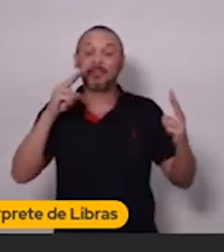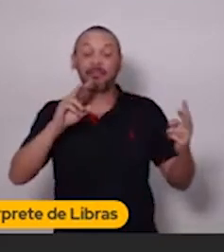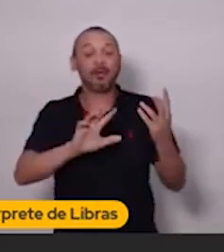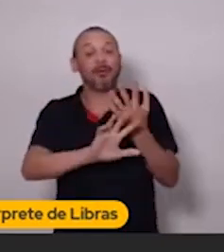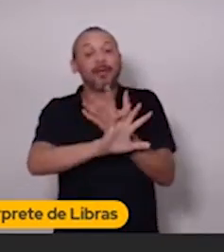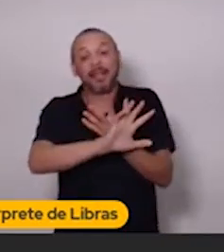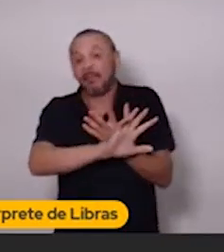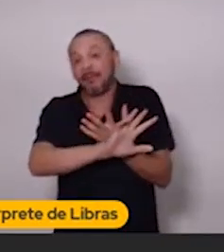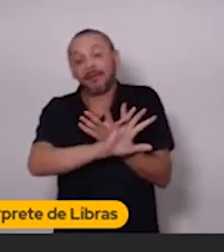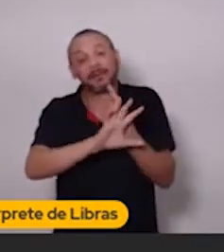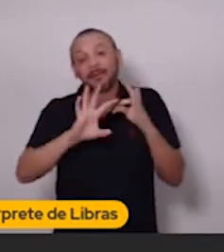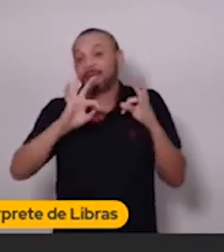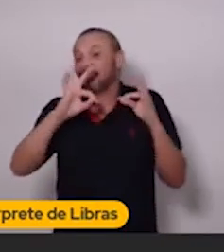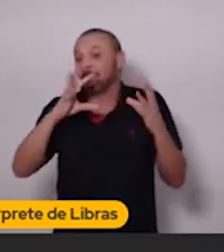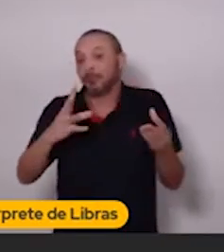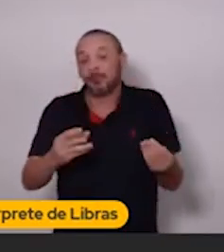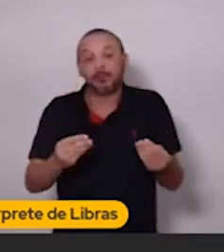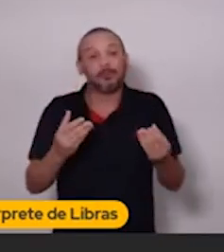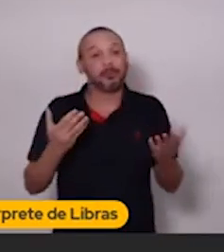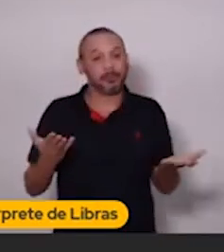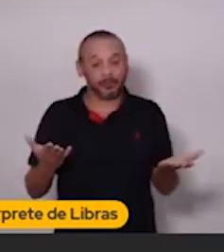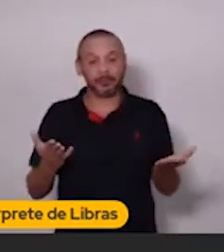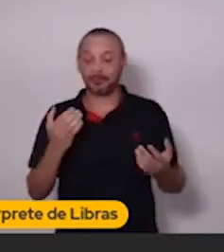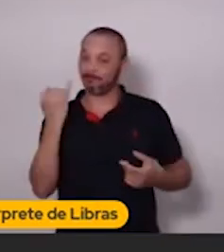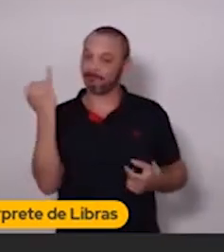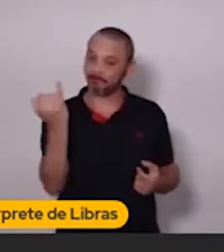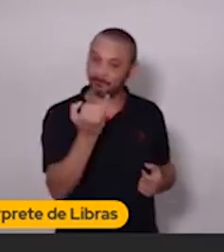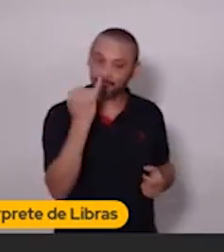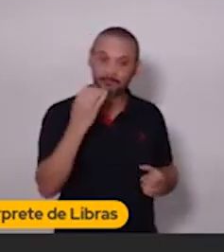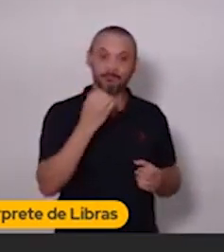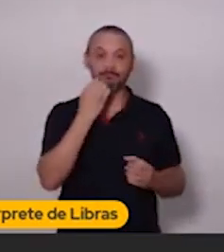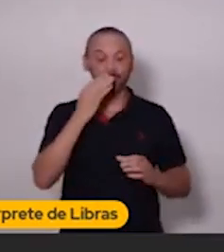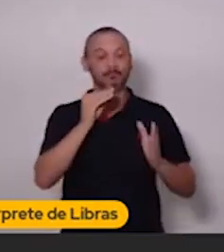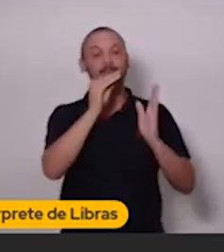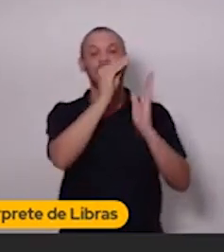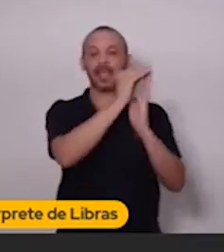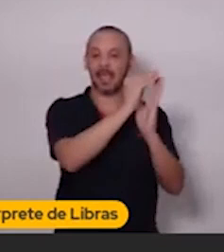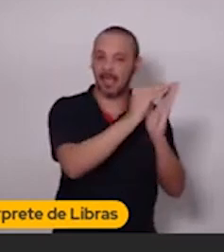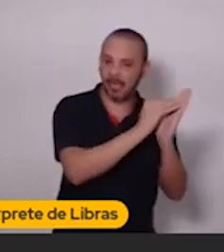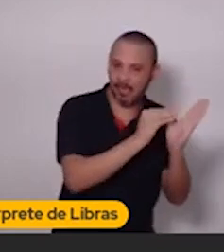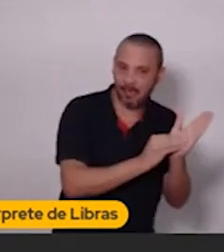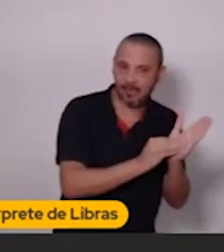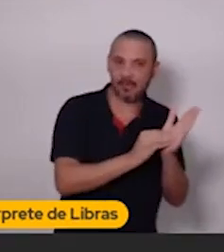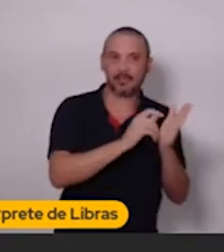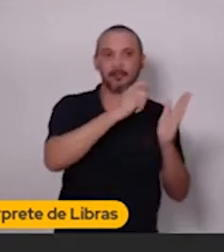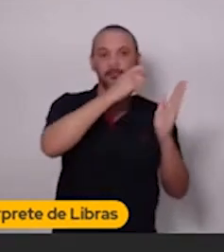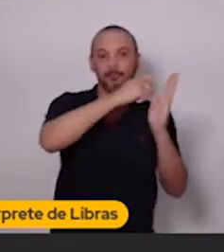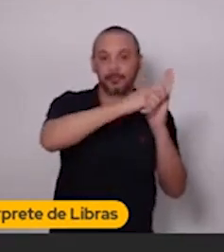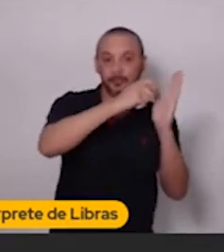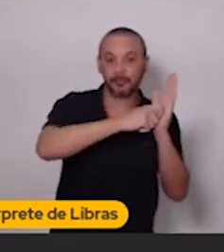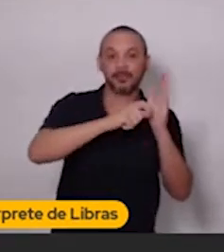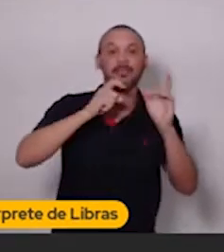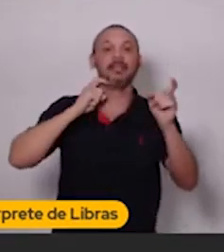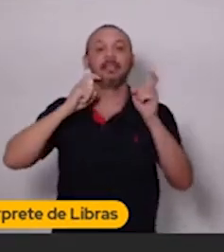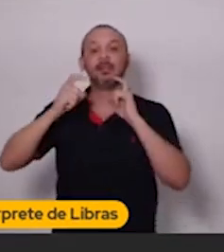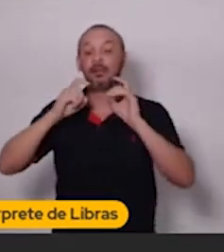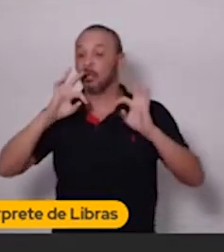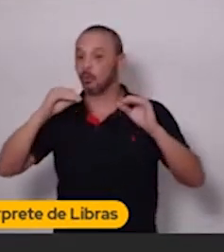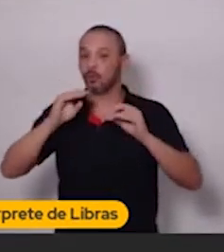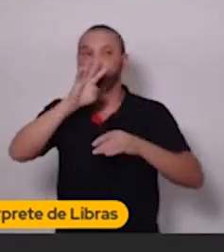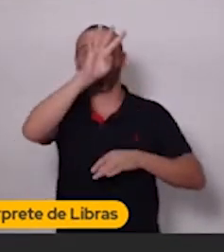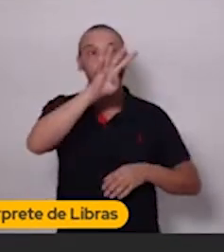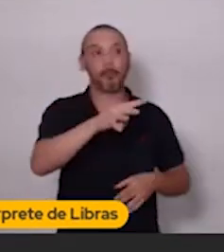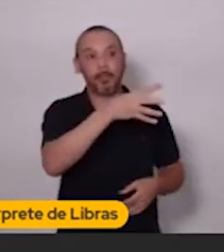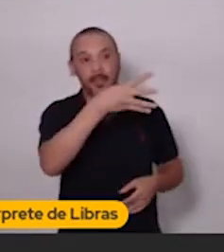nenhuma parte do processo de produção. Então é importante a gente manter atas, manter pautas de todas as reuniões, organizar as